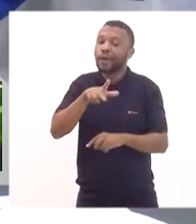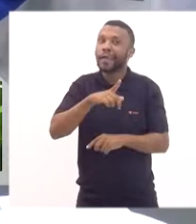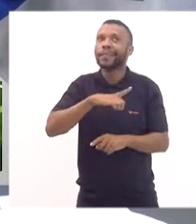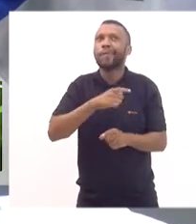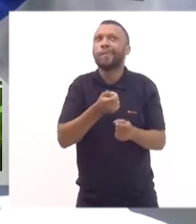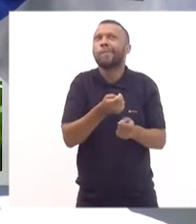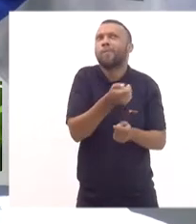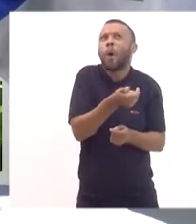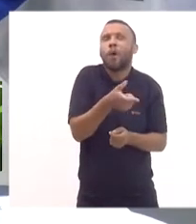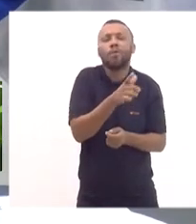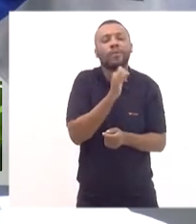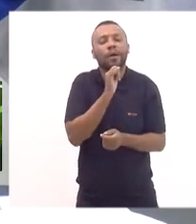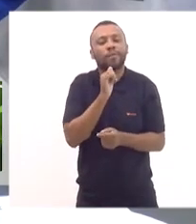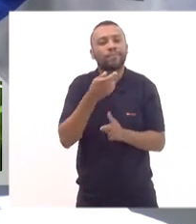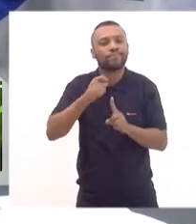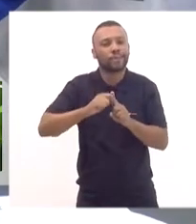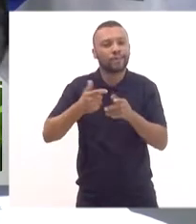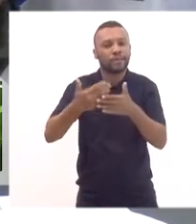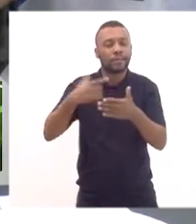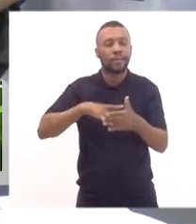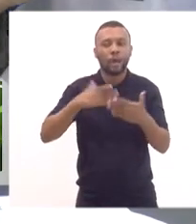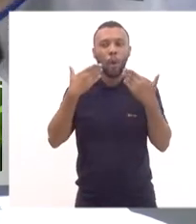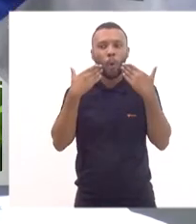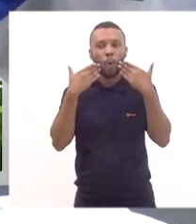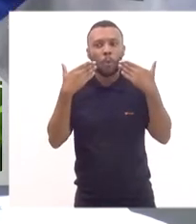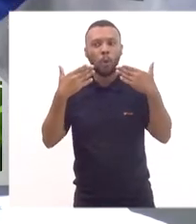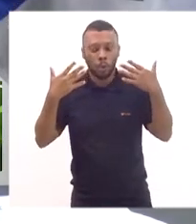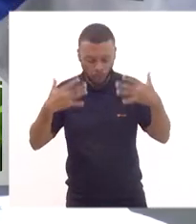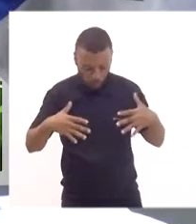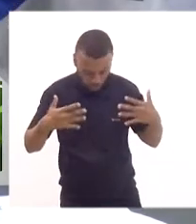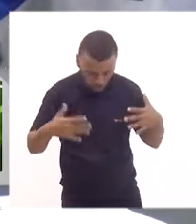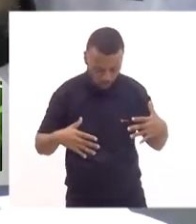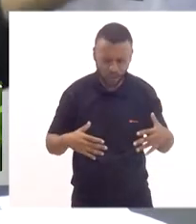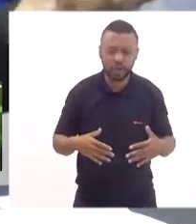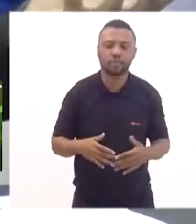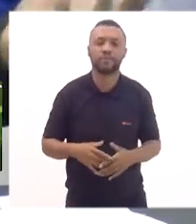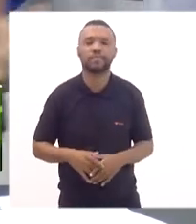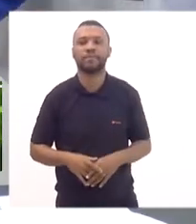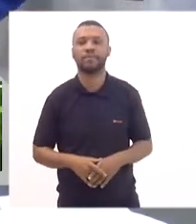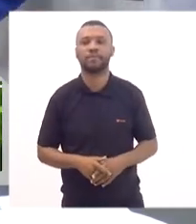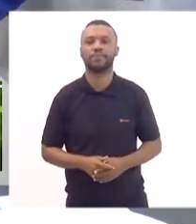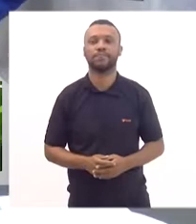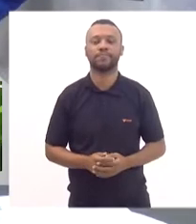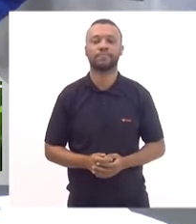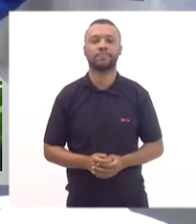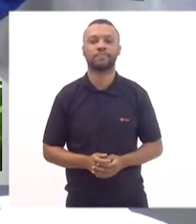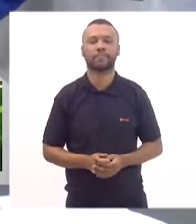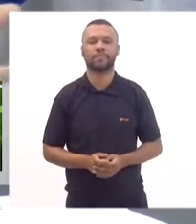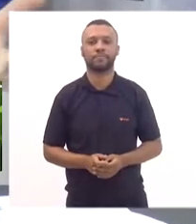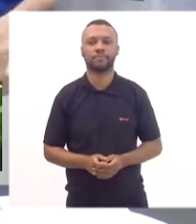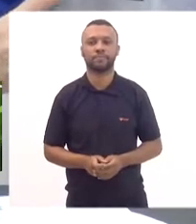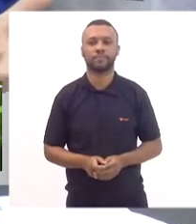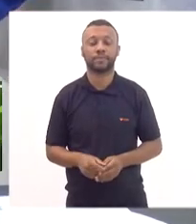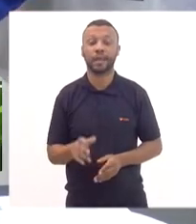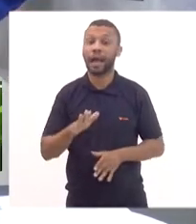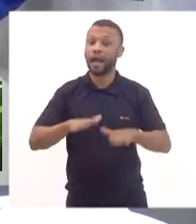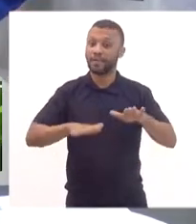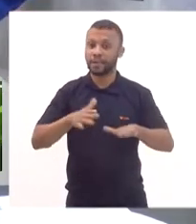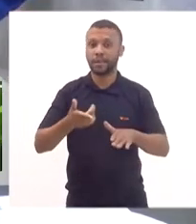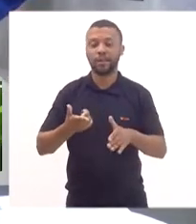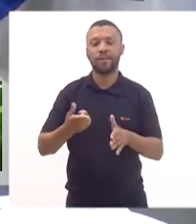Há poucos meses atrás teve um grande escândalo nessa área. Você goza de benefício e, ao mesmo tempo, sonega.